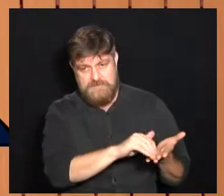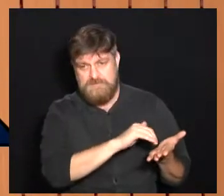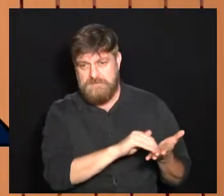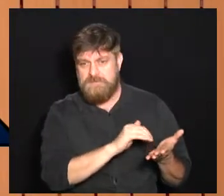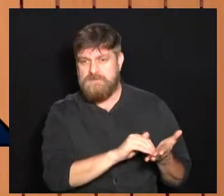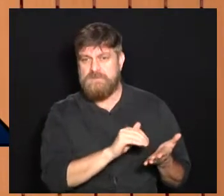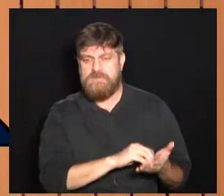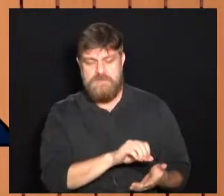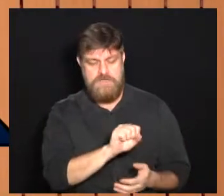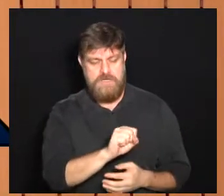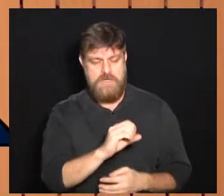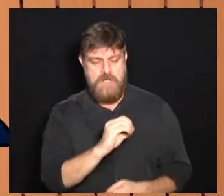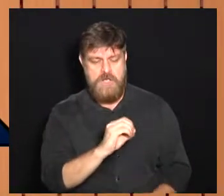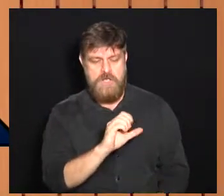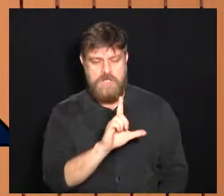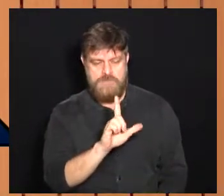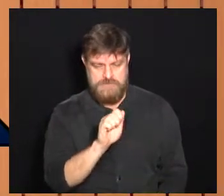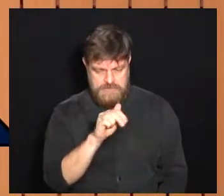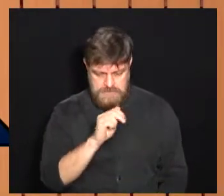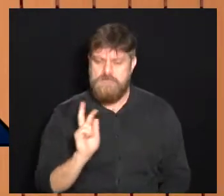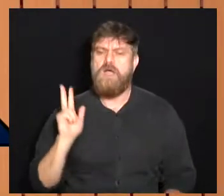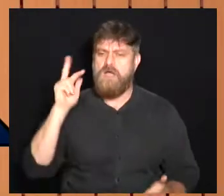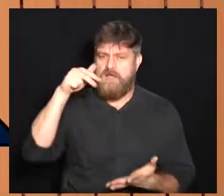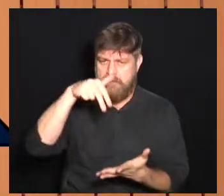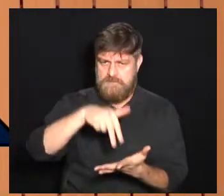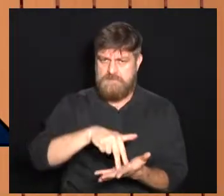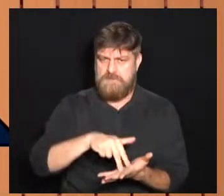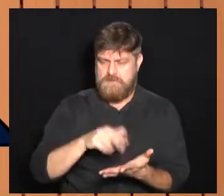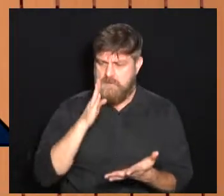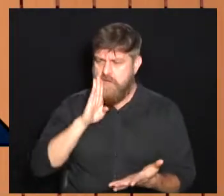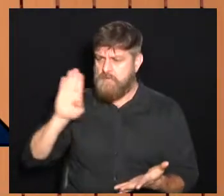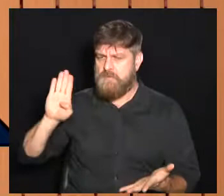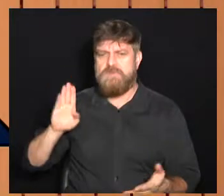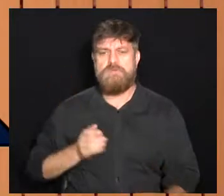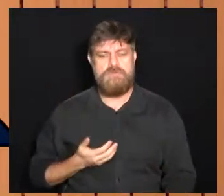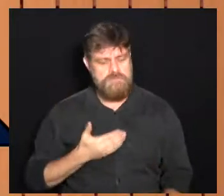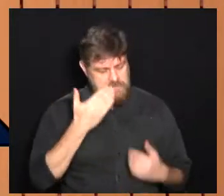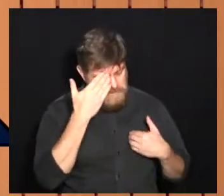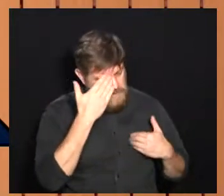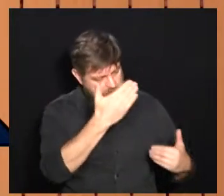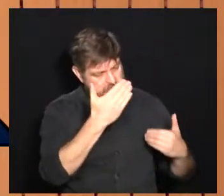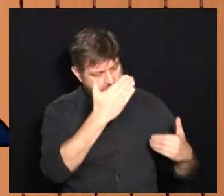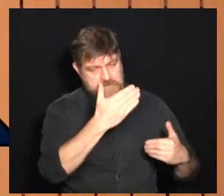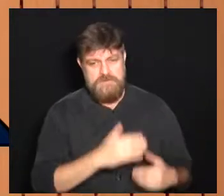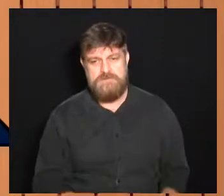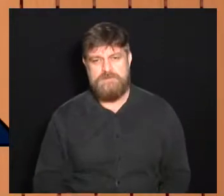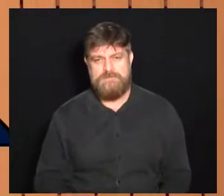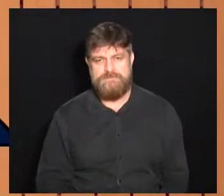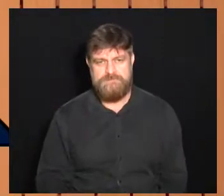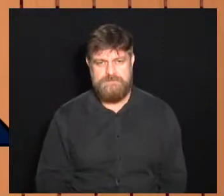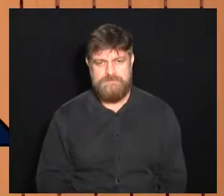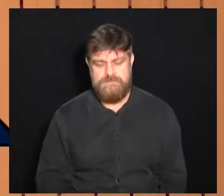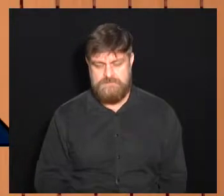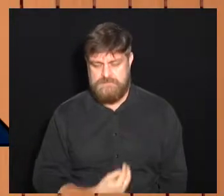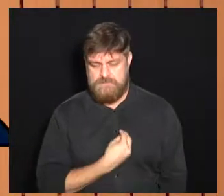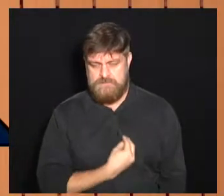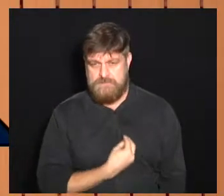pronto já falou que viria à Câmara Municipal. Então, agradecer essa disponibilidade, secretária, de estar aqui